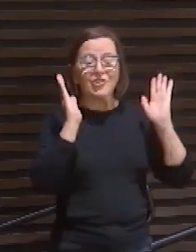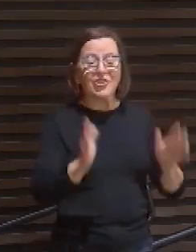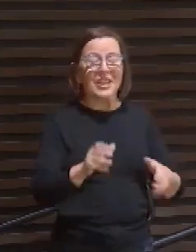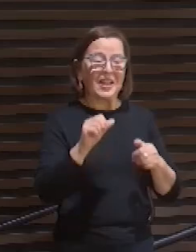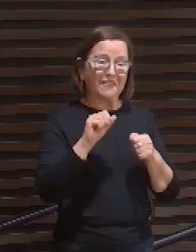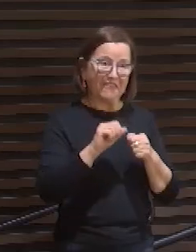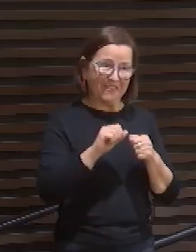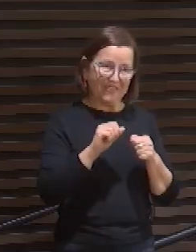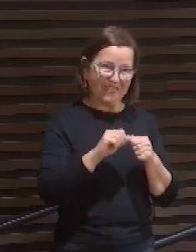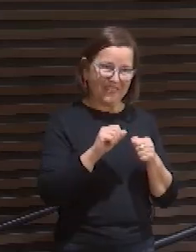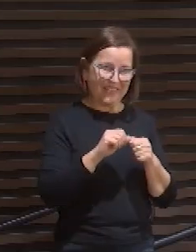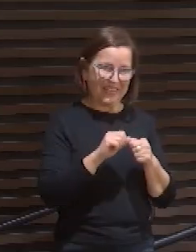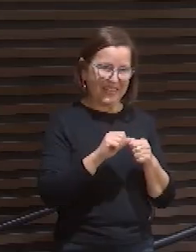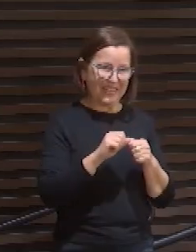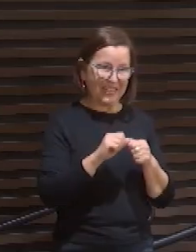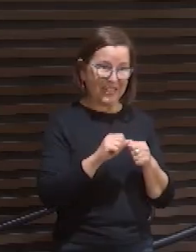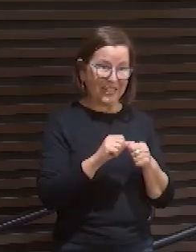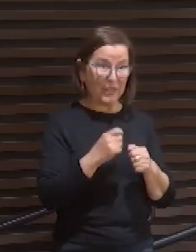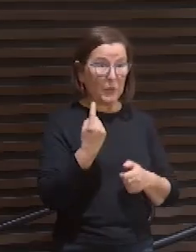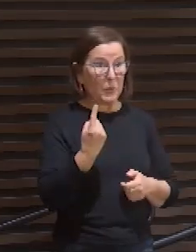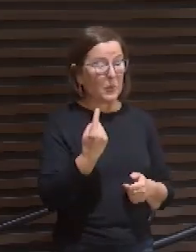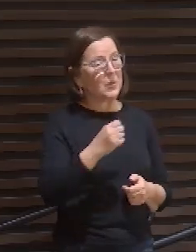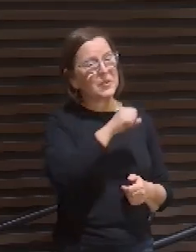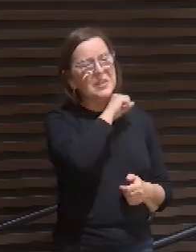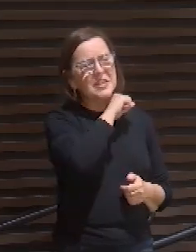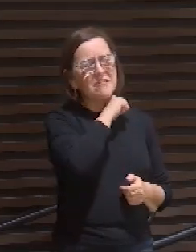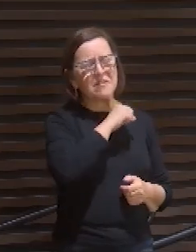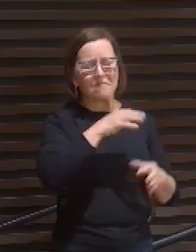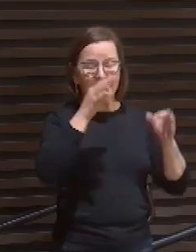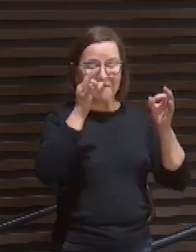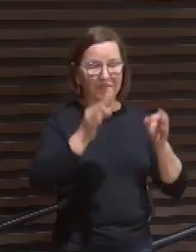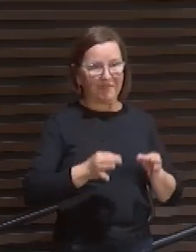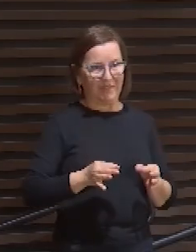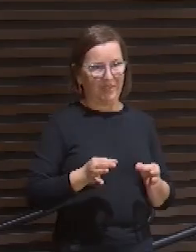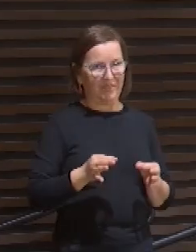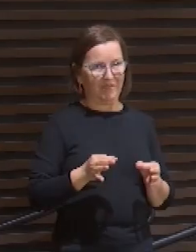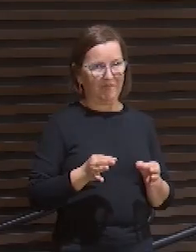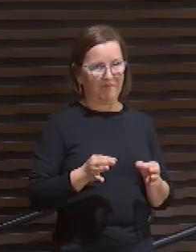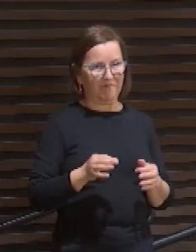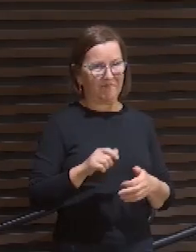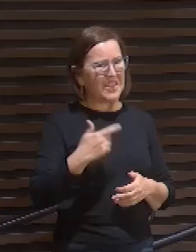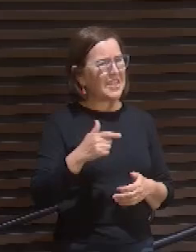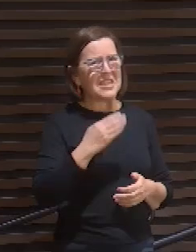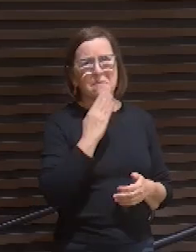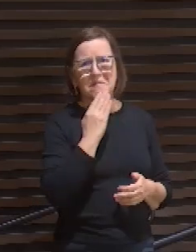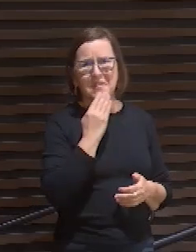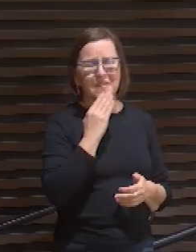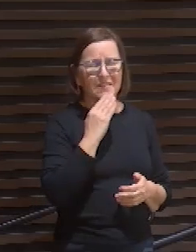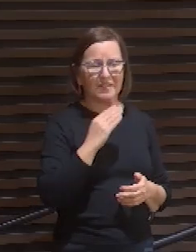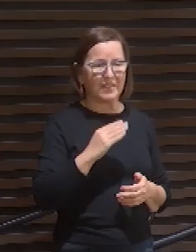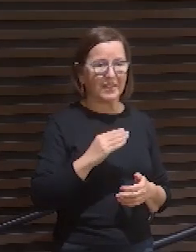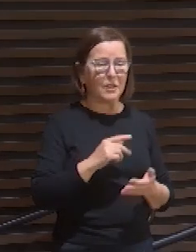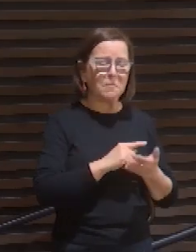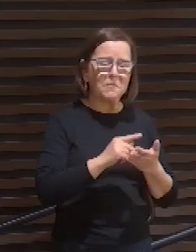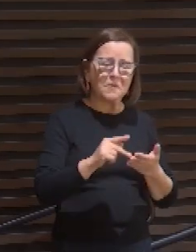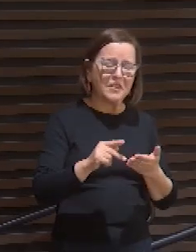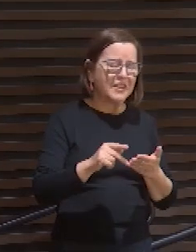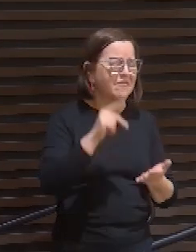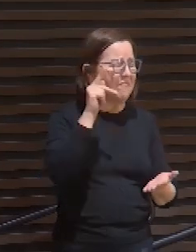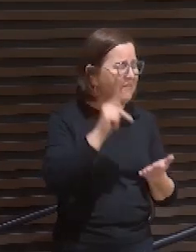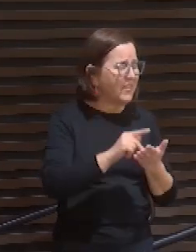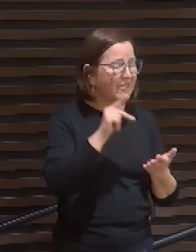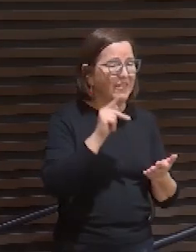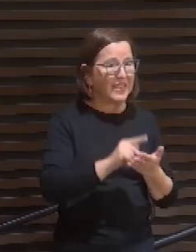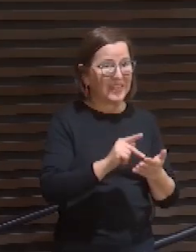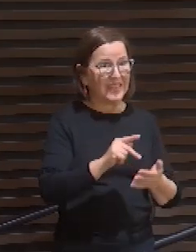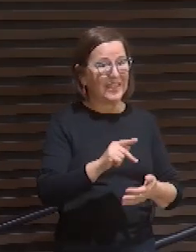totalmente um sacrifício perfeito, sem mácula, que purifica